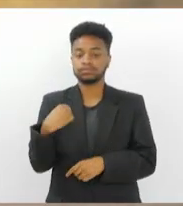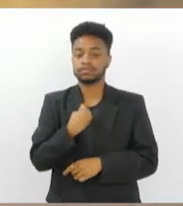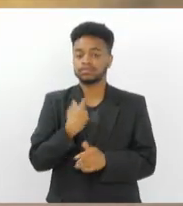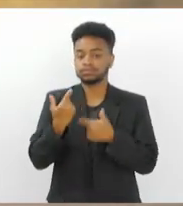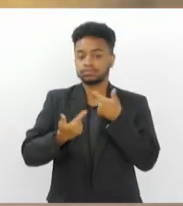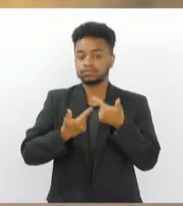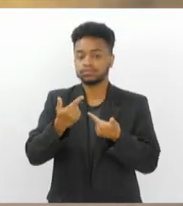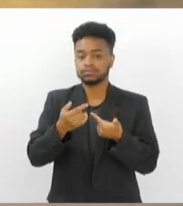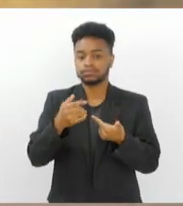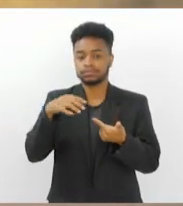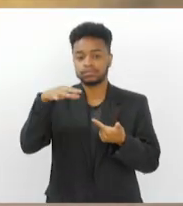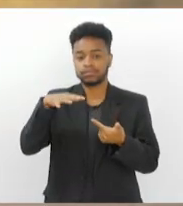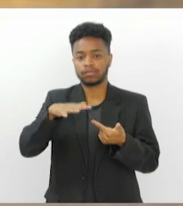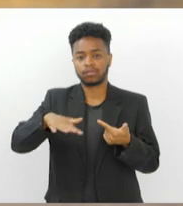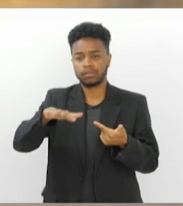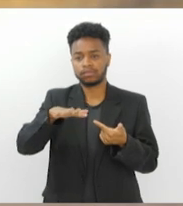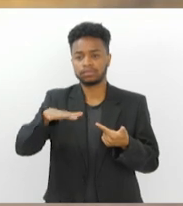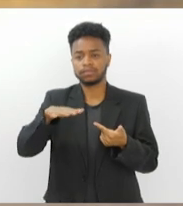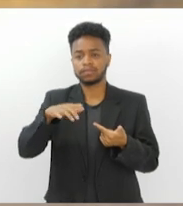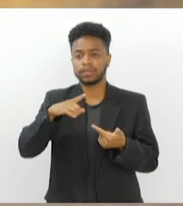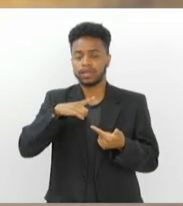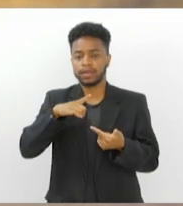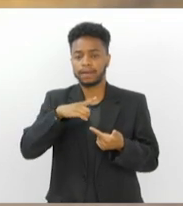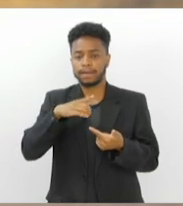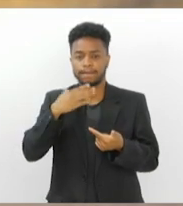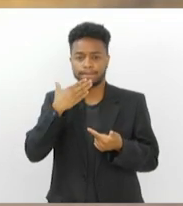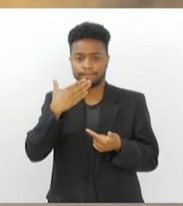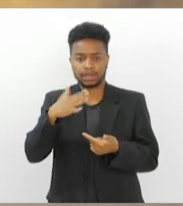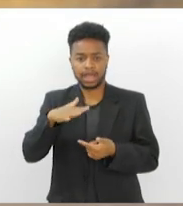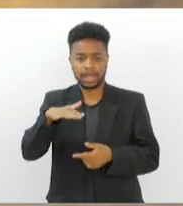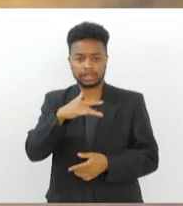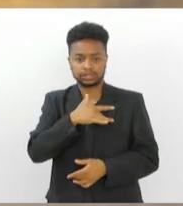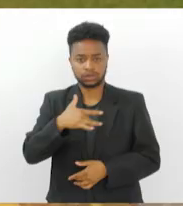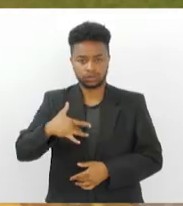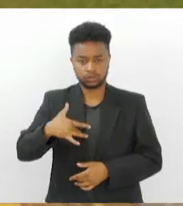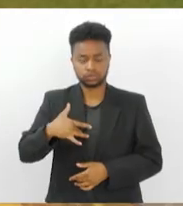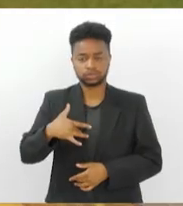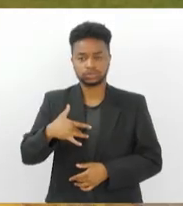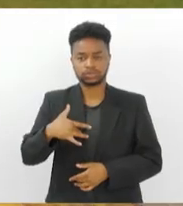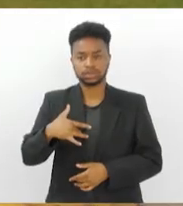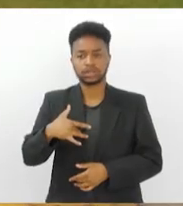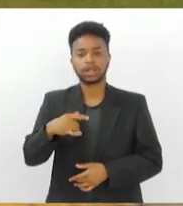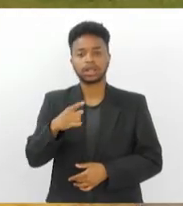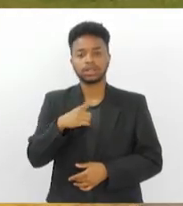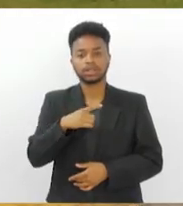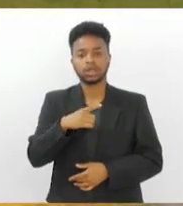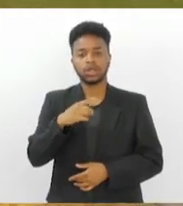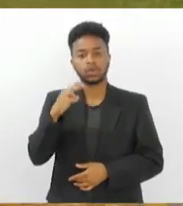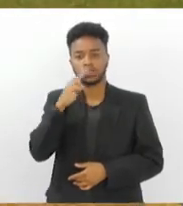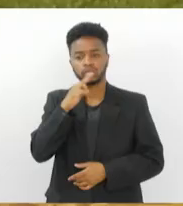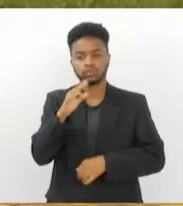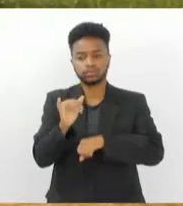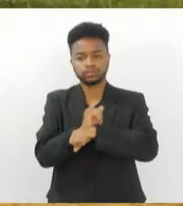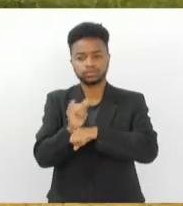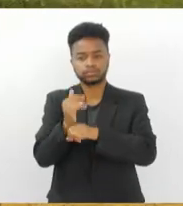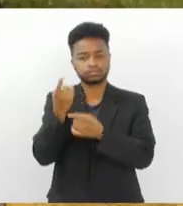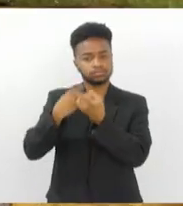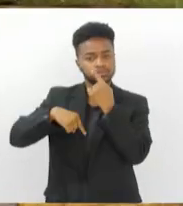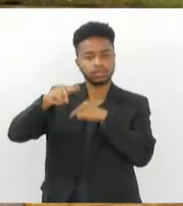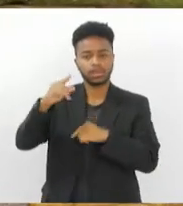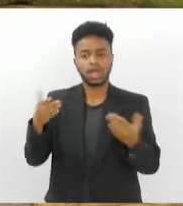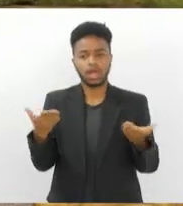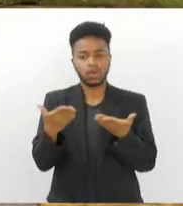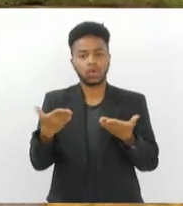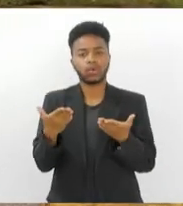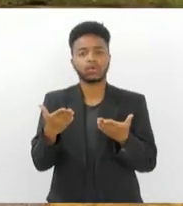a aquisição agora de três baby pod ela é o recurso mais avançado hoje que tem nesse nessa parte transporte